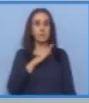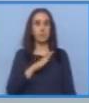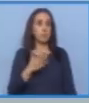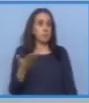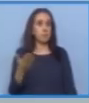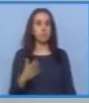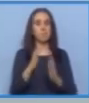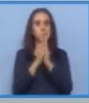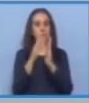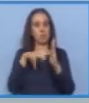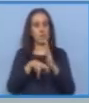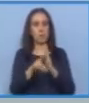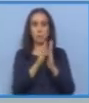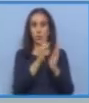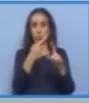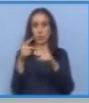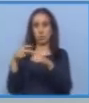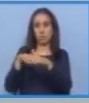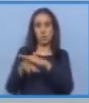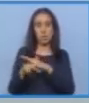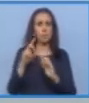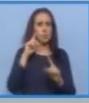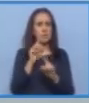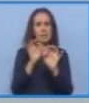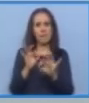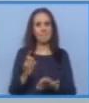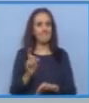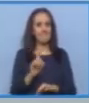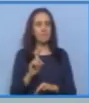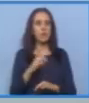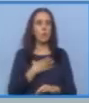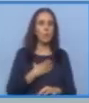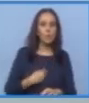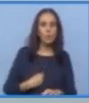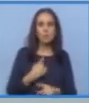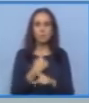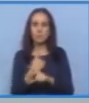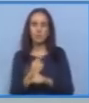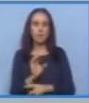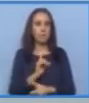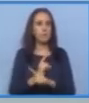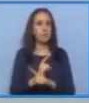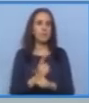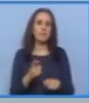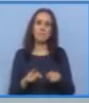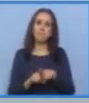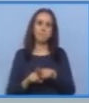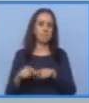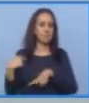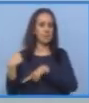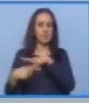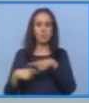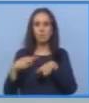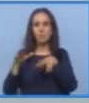basta ir a uma paróquia, ou várias paróquias, não se praticam as mesmas músicas, os mesmos gostos, as mesmas formas. Assim também na tradição